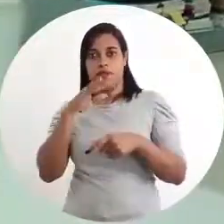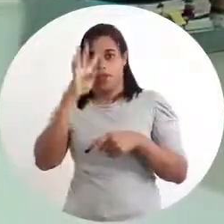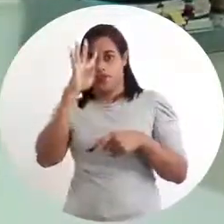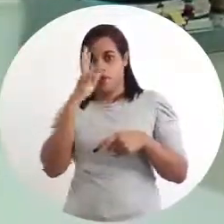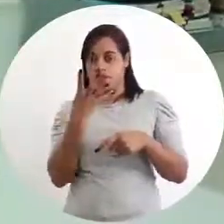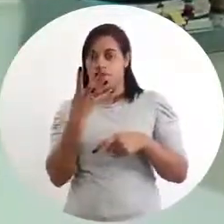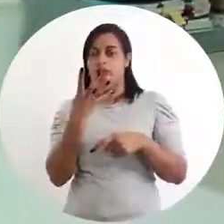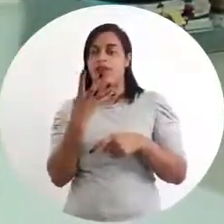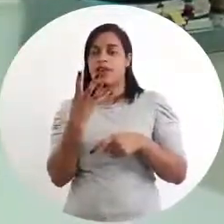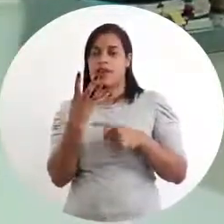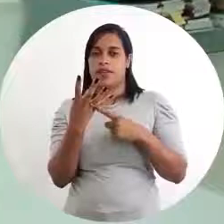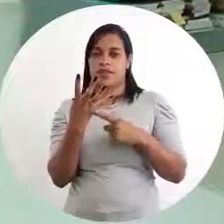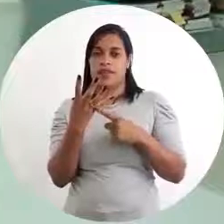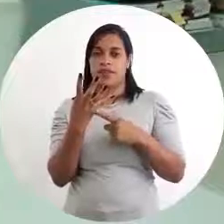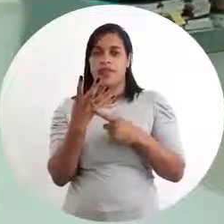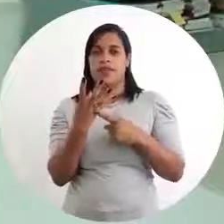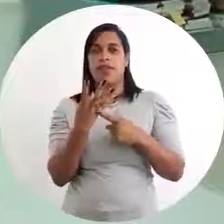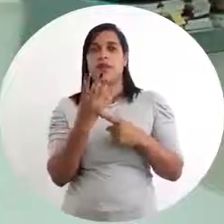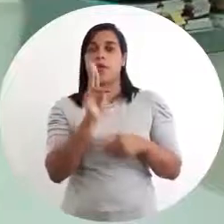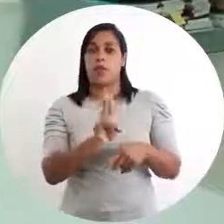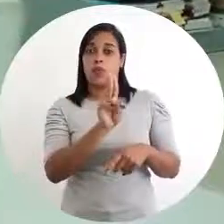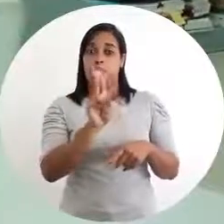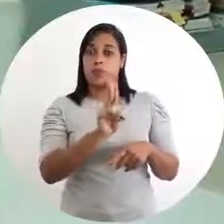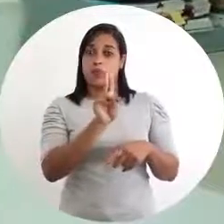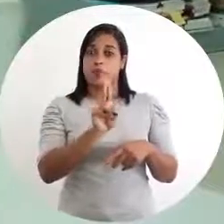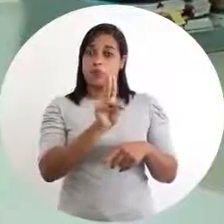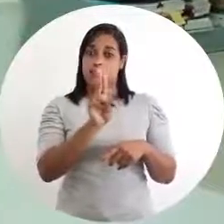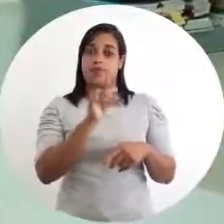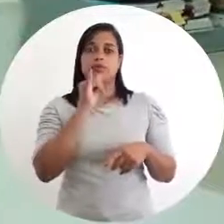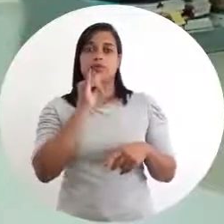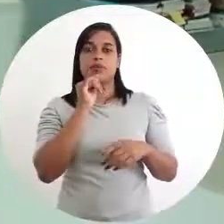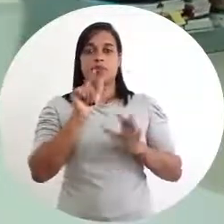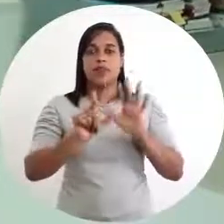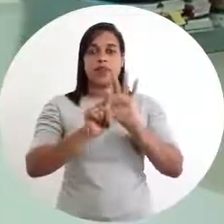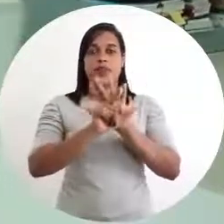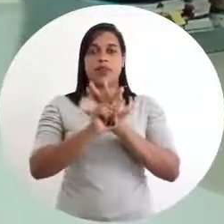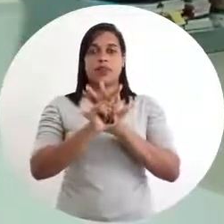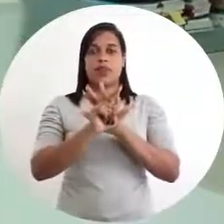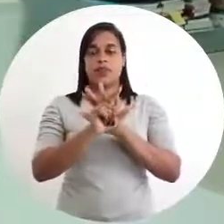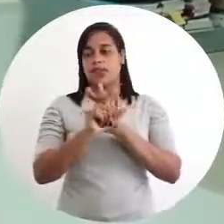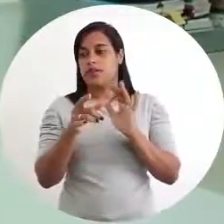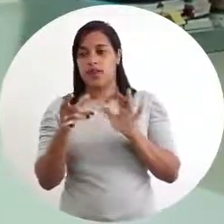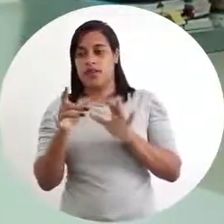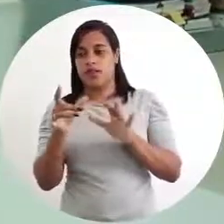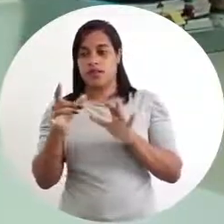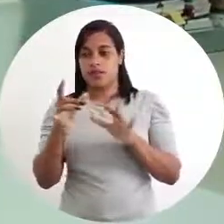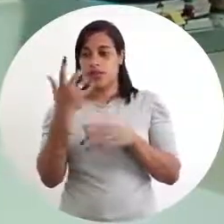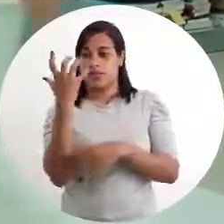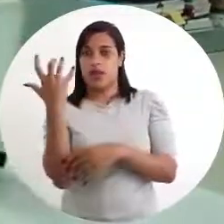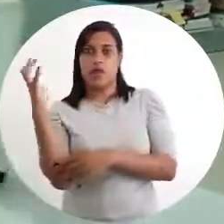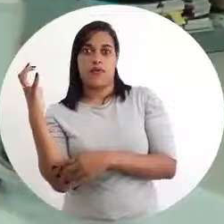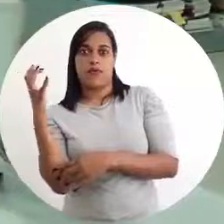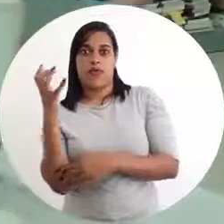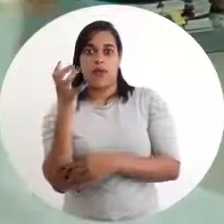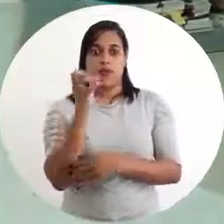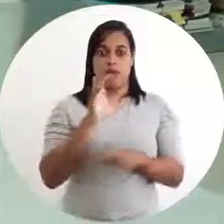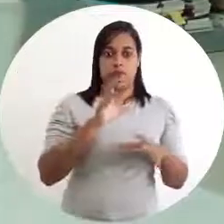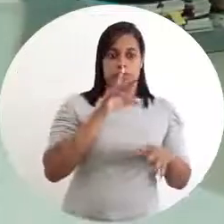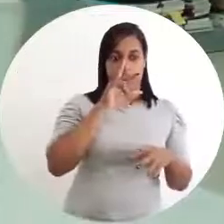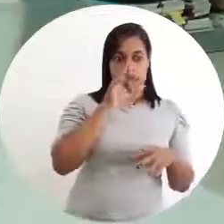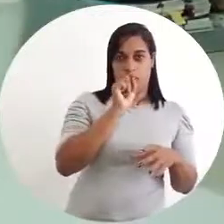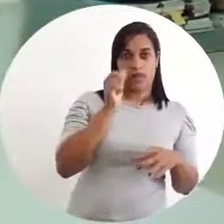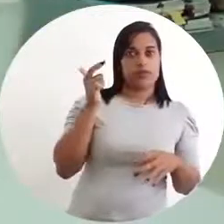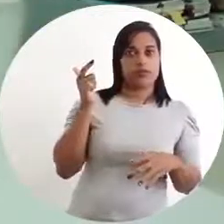solucionar de forma utilizando a lei da selva, né? Por exemplo, o mais forte sobrepõe-se sobre o mais